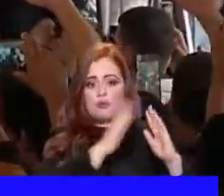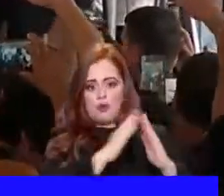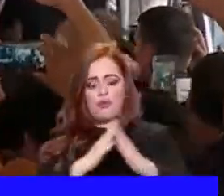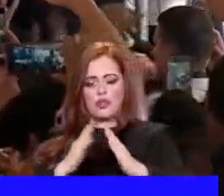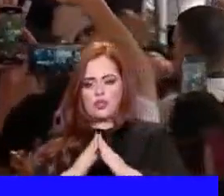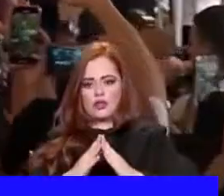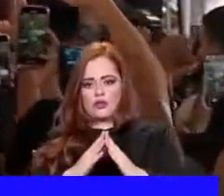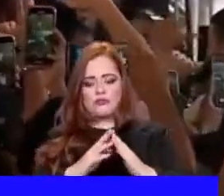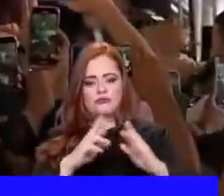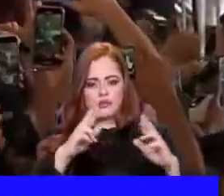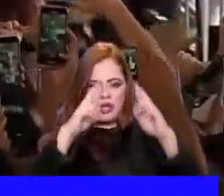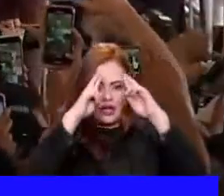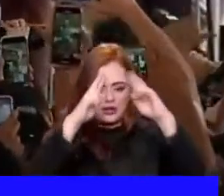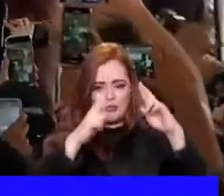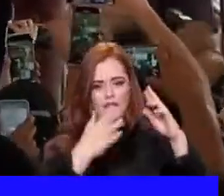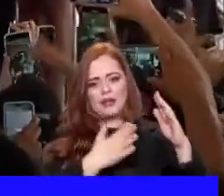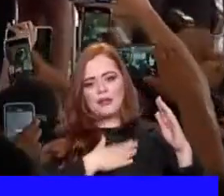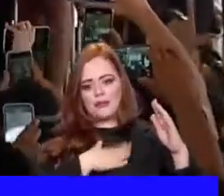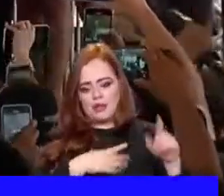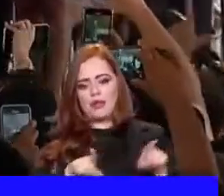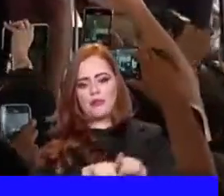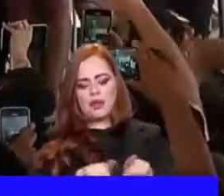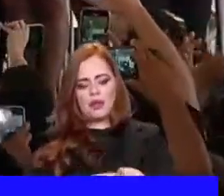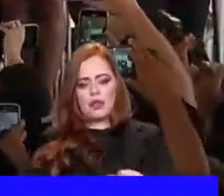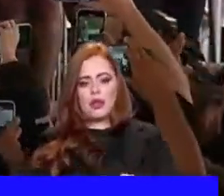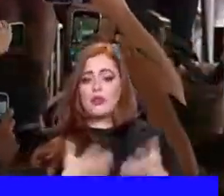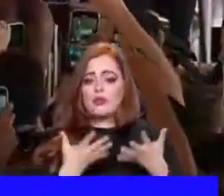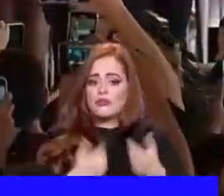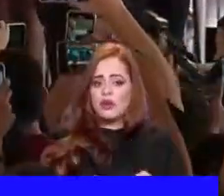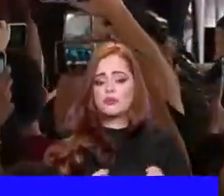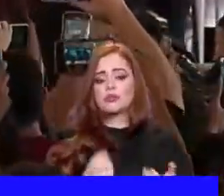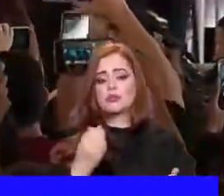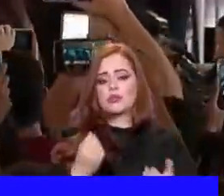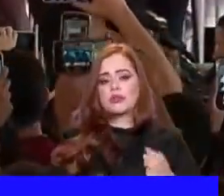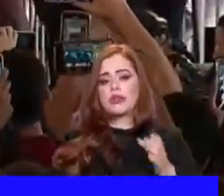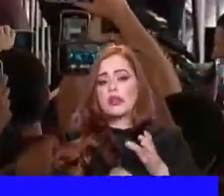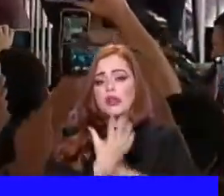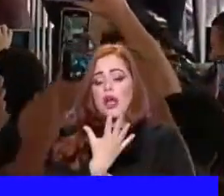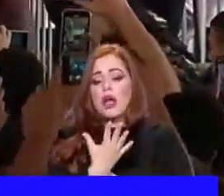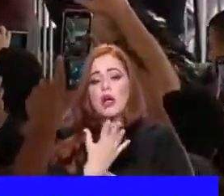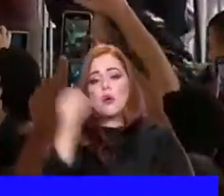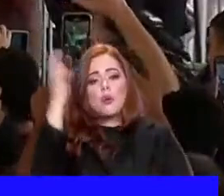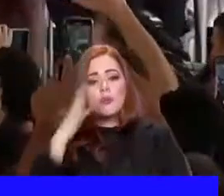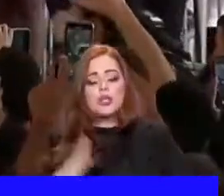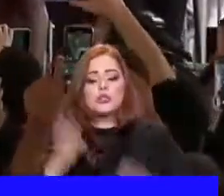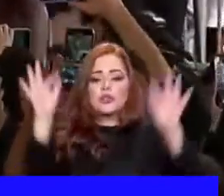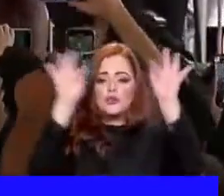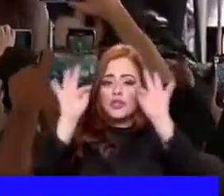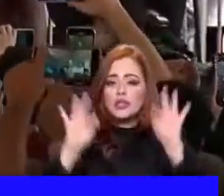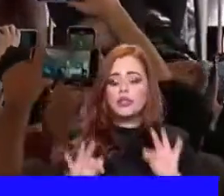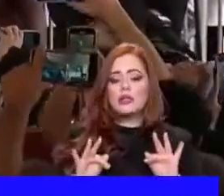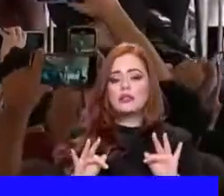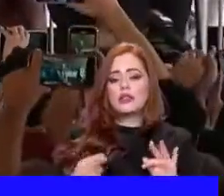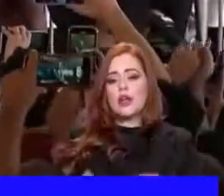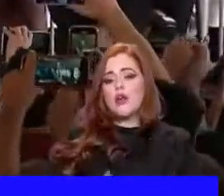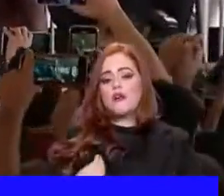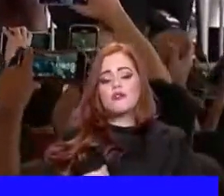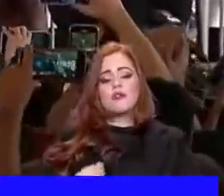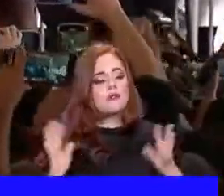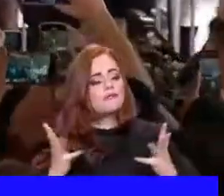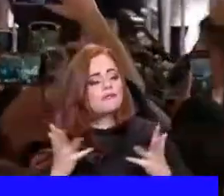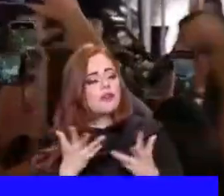Então é esse Brasil que nós vamos querer criar. Um Brasil feliz, em que a gente viva bem com a